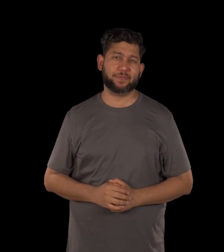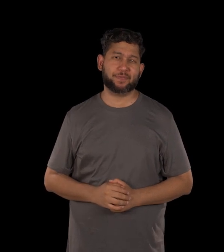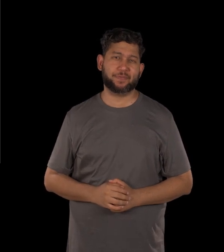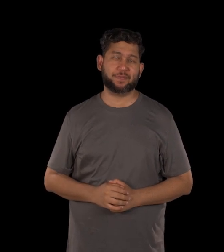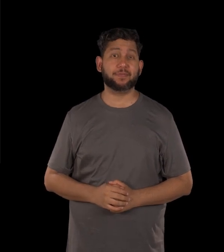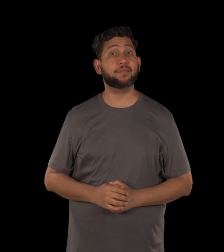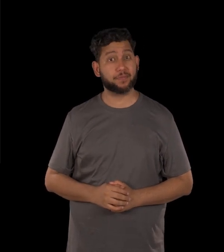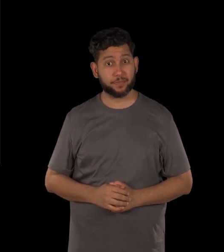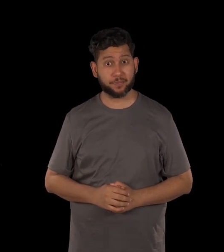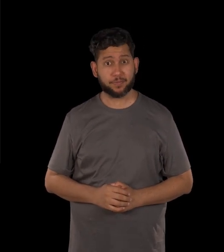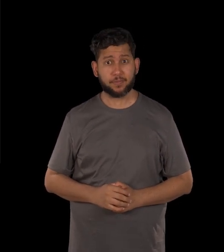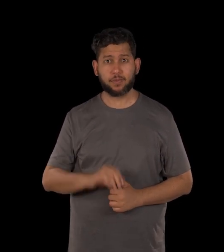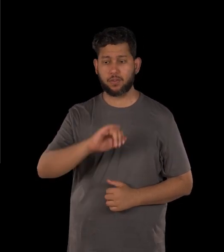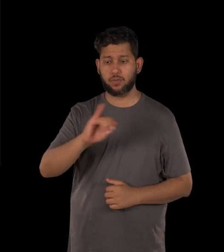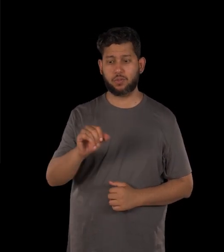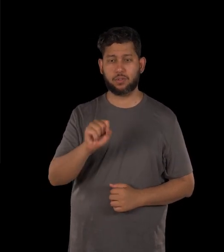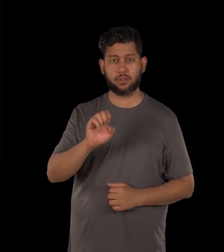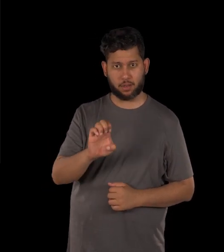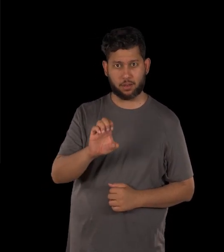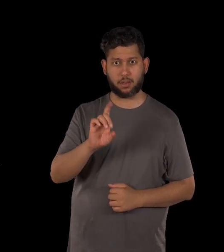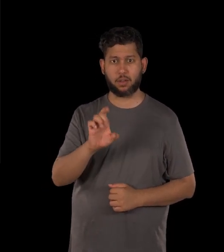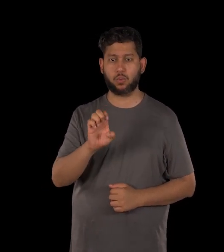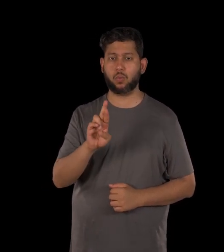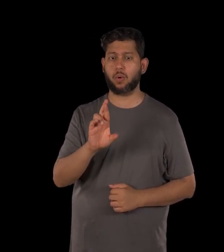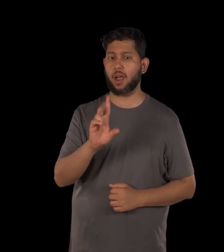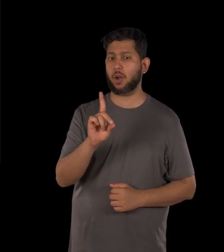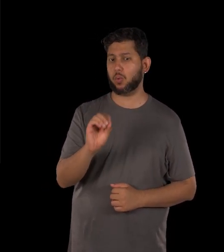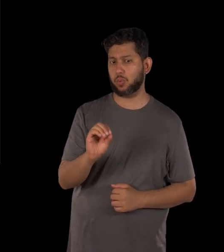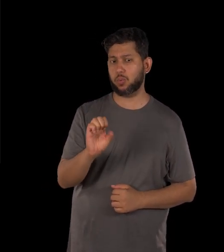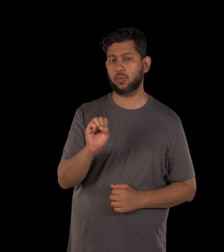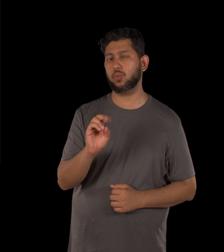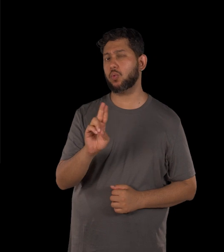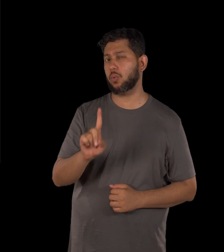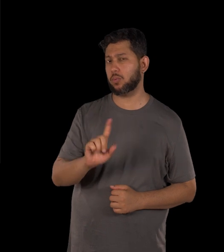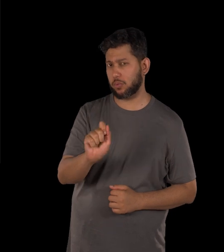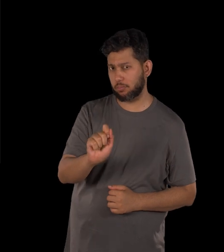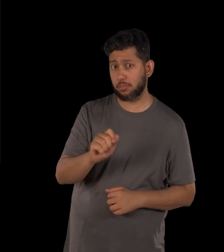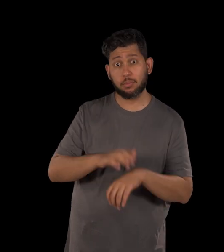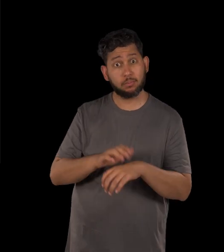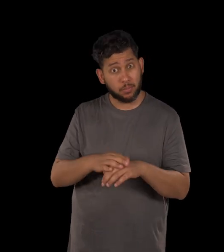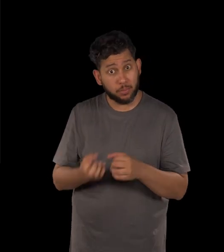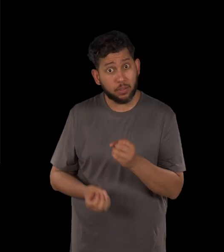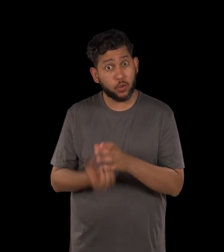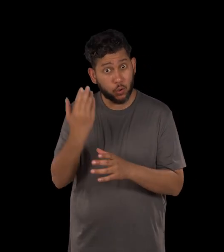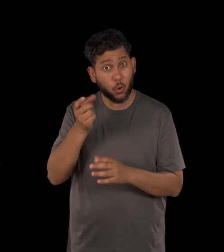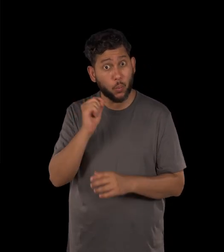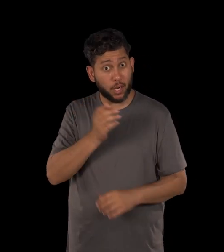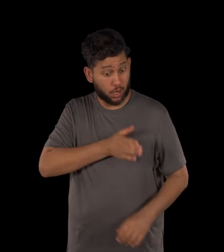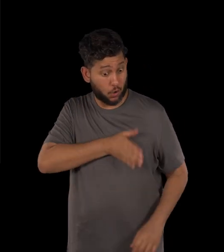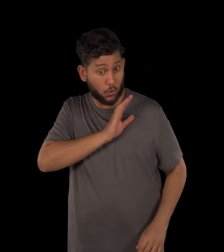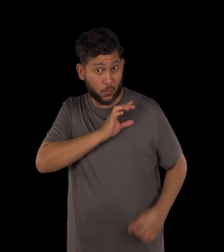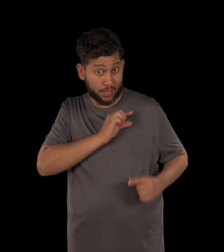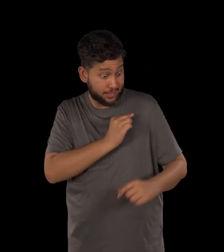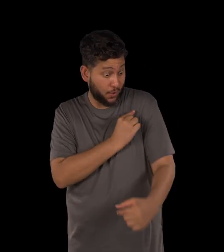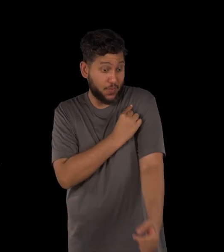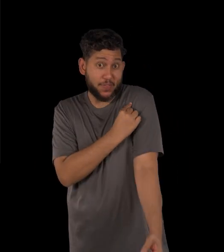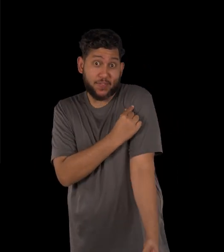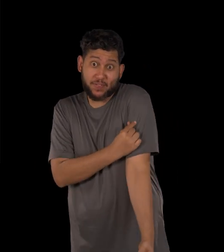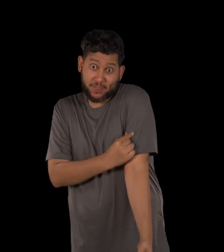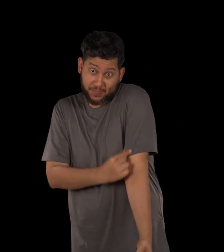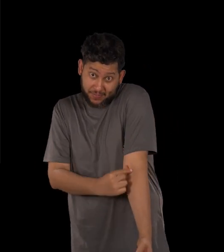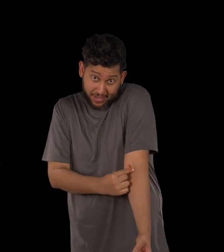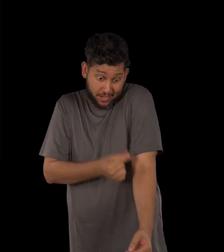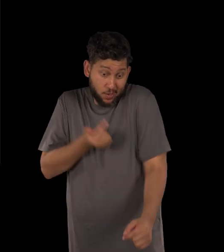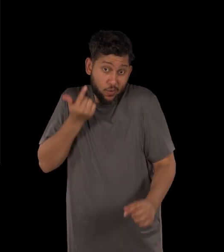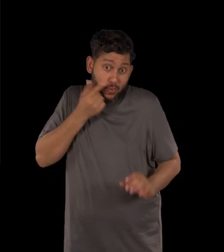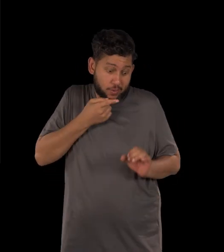José Eduardo Souza. Souza trouxe a técnica do cateterismo para o Brasil, tornando-se pioneiro na